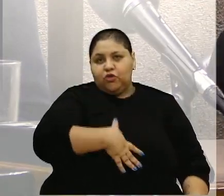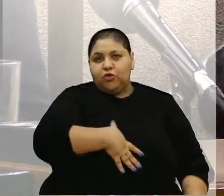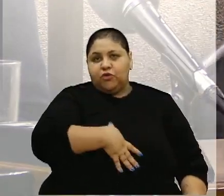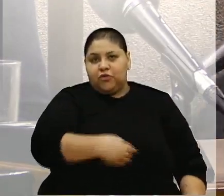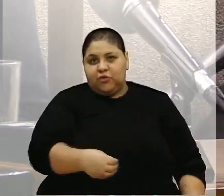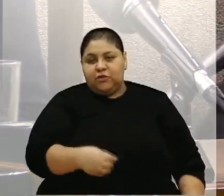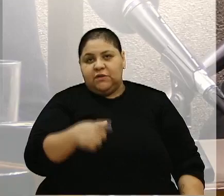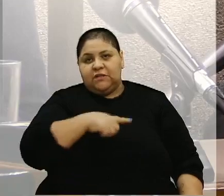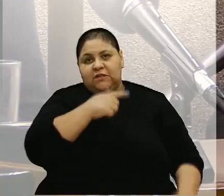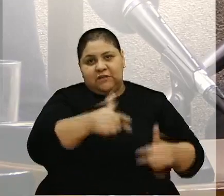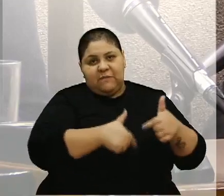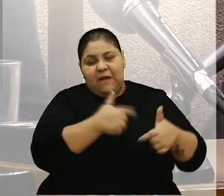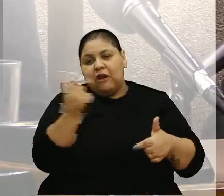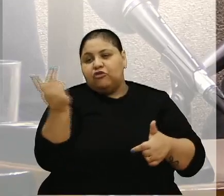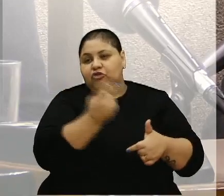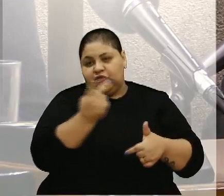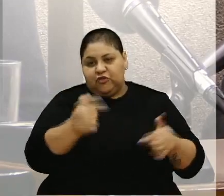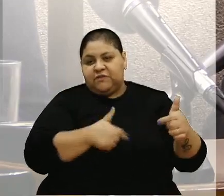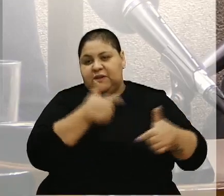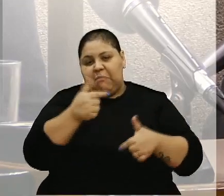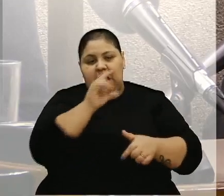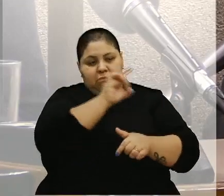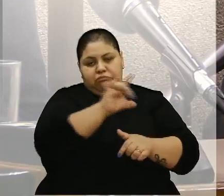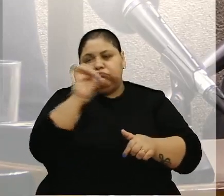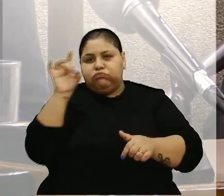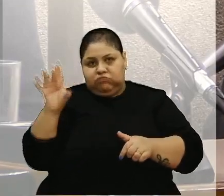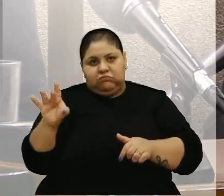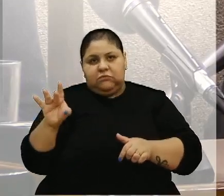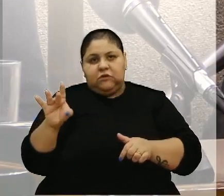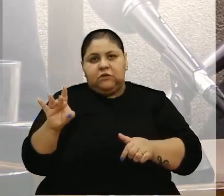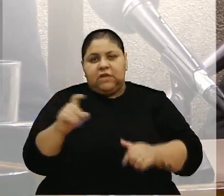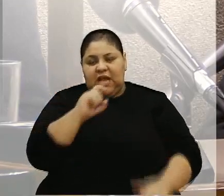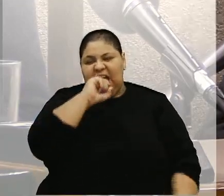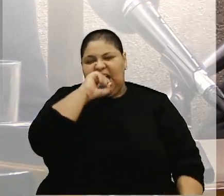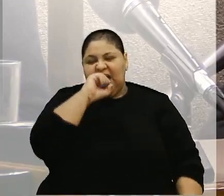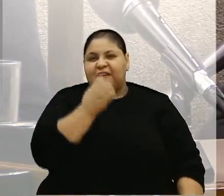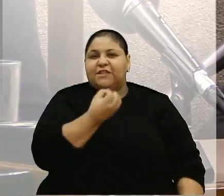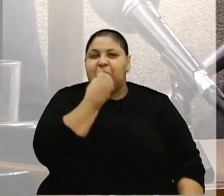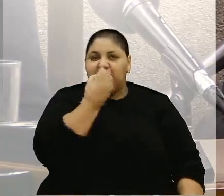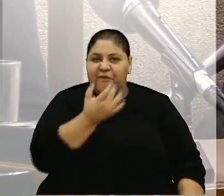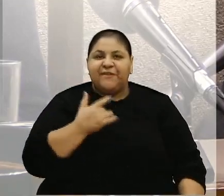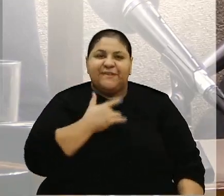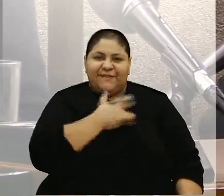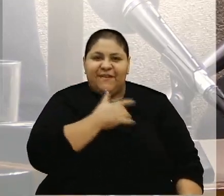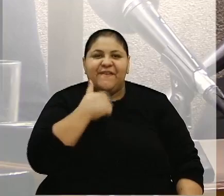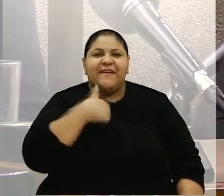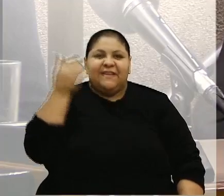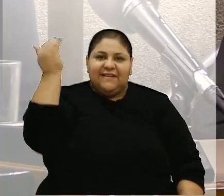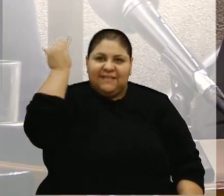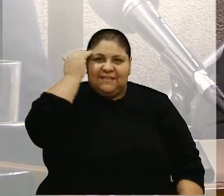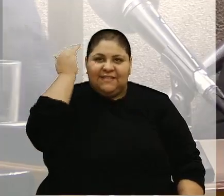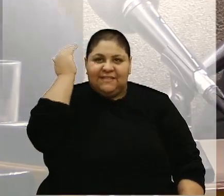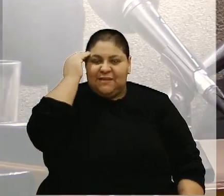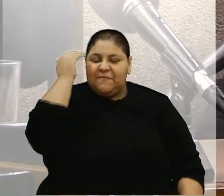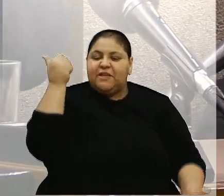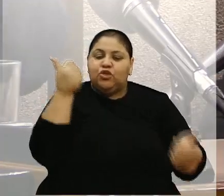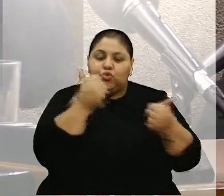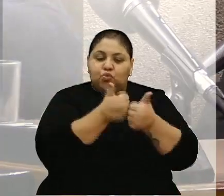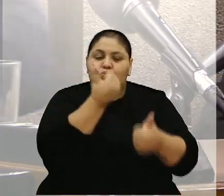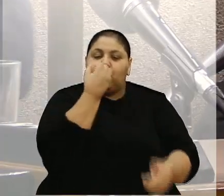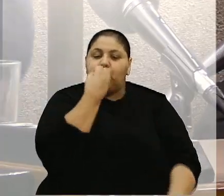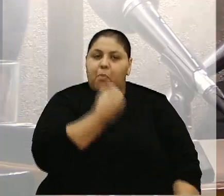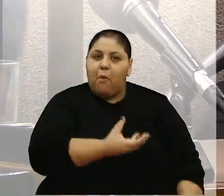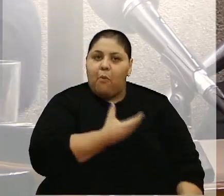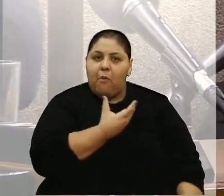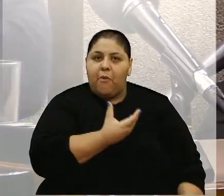carreira dele, o seu filho com a sua carreira. Mas era uma inveja boa, saudável, porque eu sabia que ele estava lá bem acompanhado